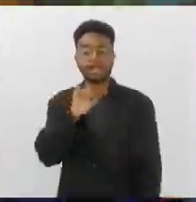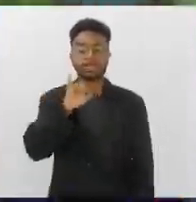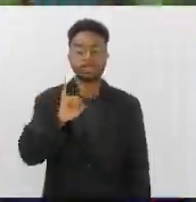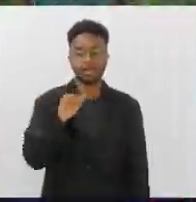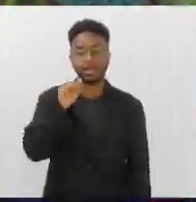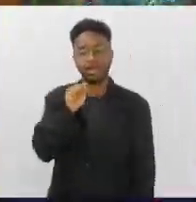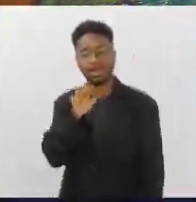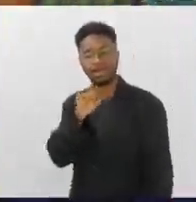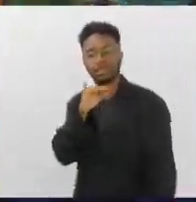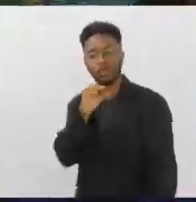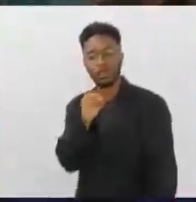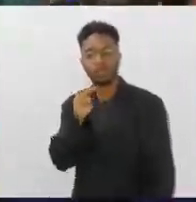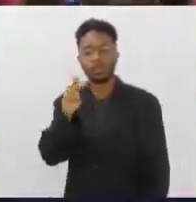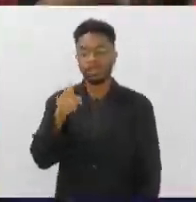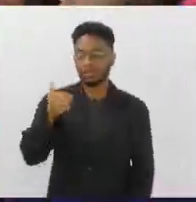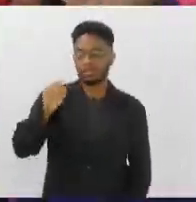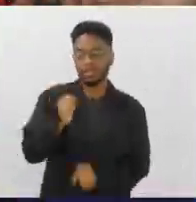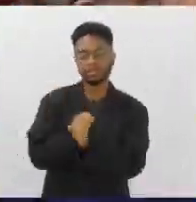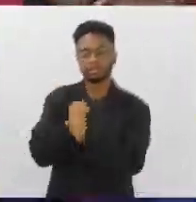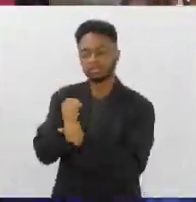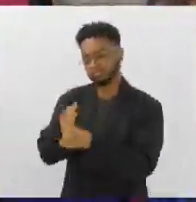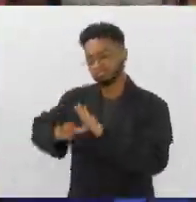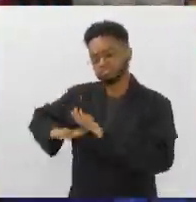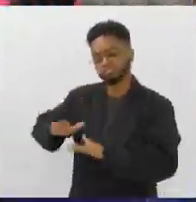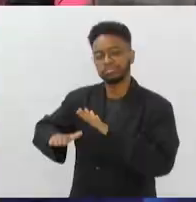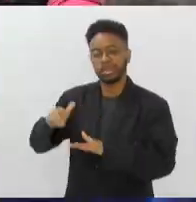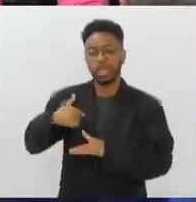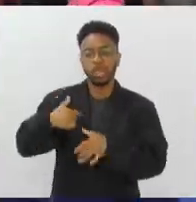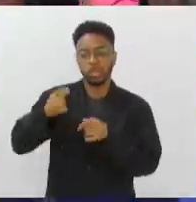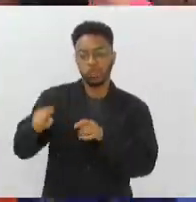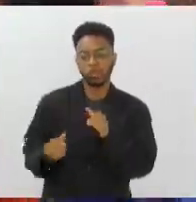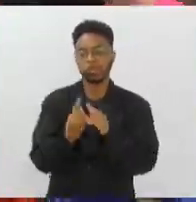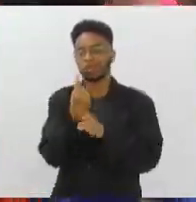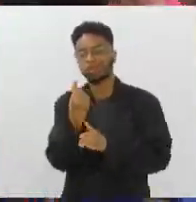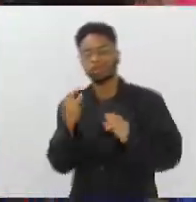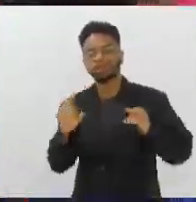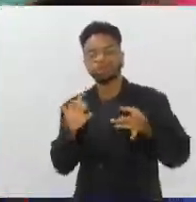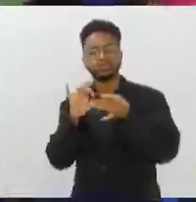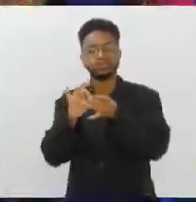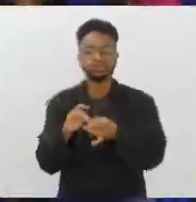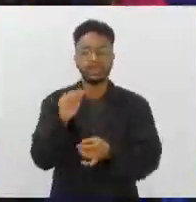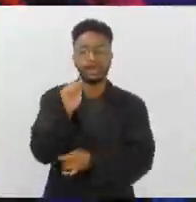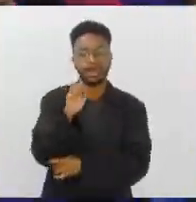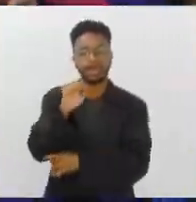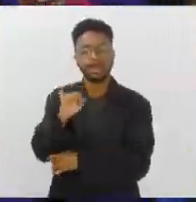A-E-I-O-U, 10 anos de Tapirando, na pastel eu sou mais um.